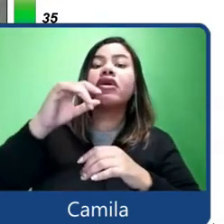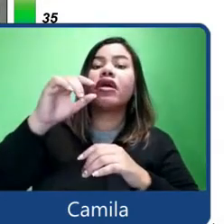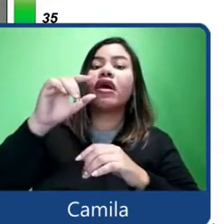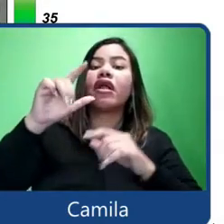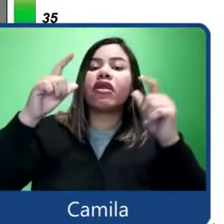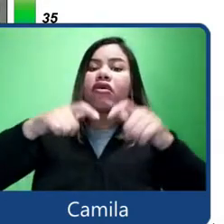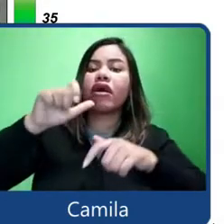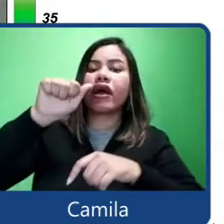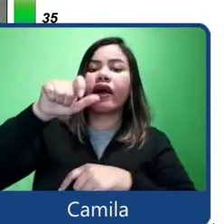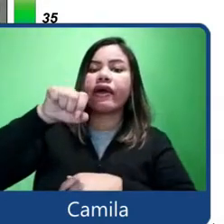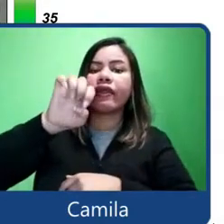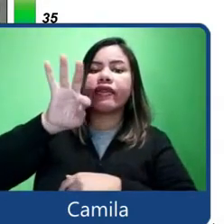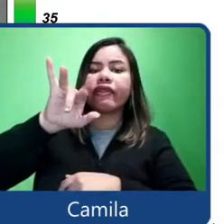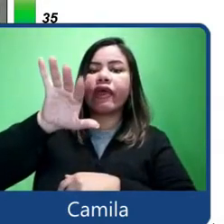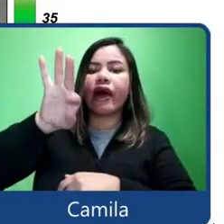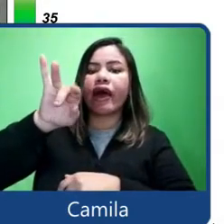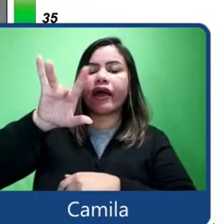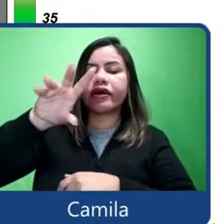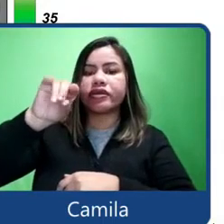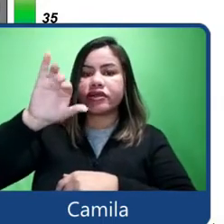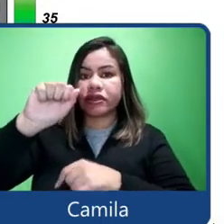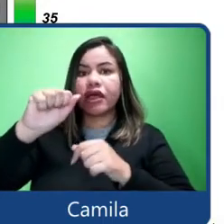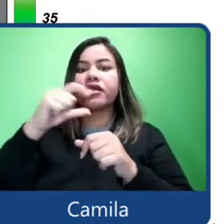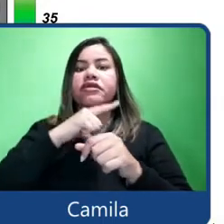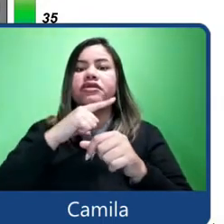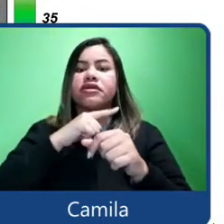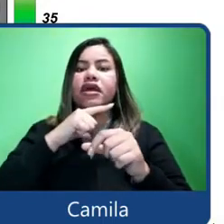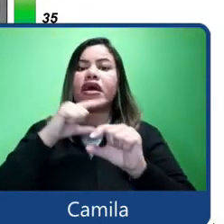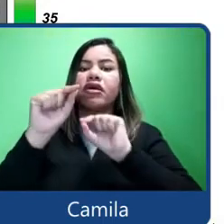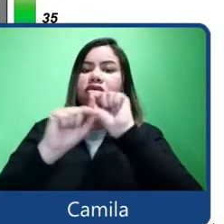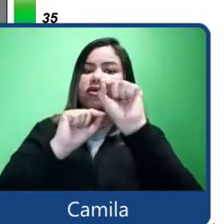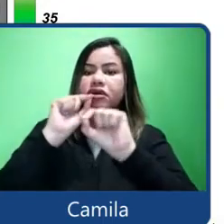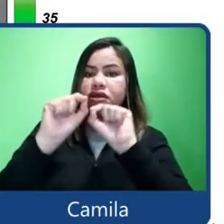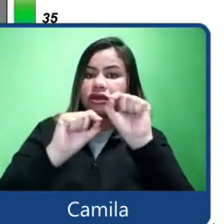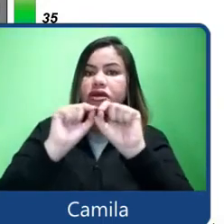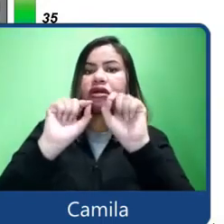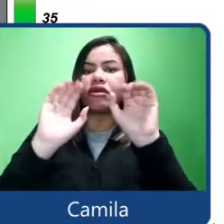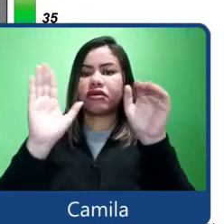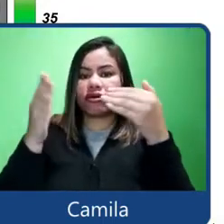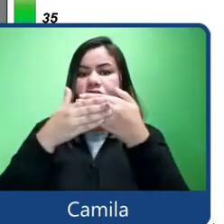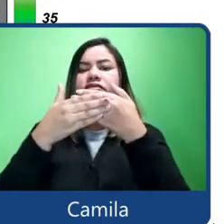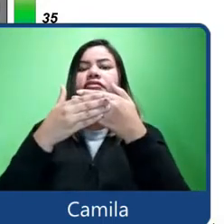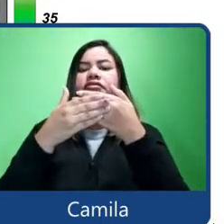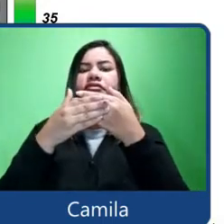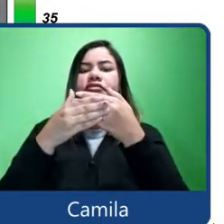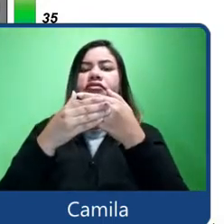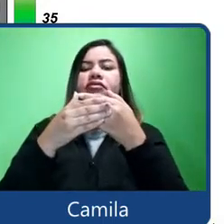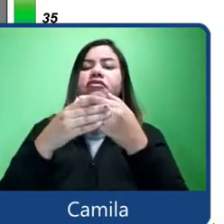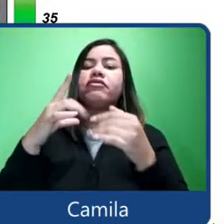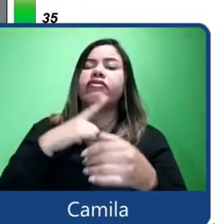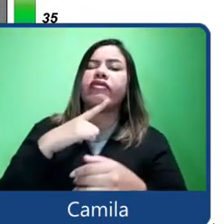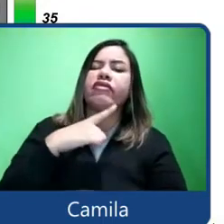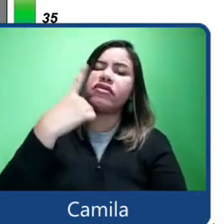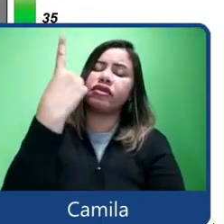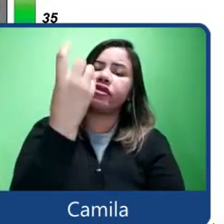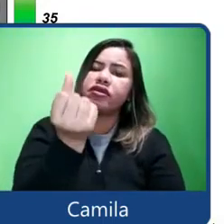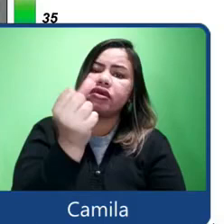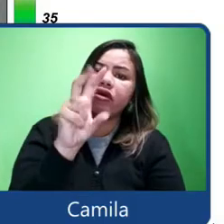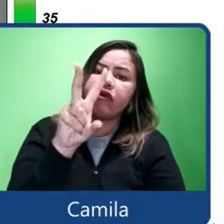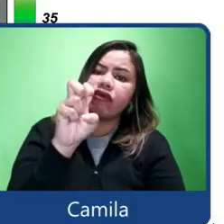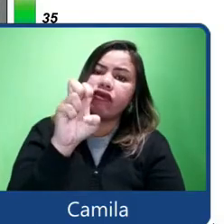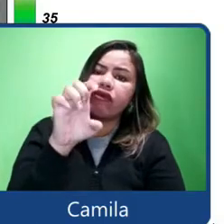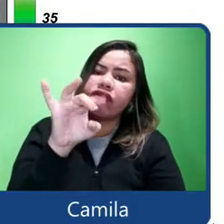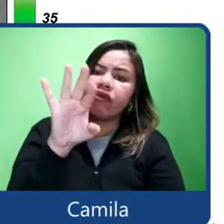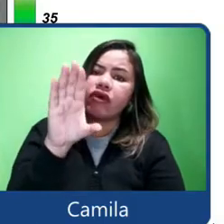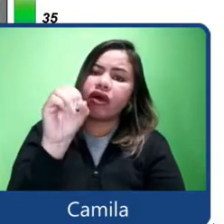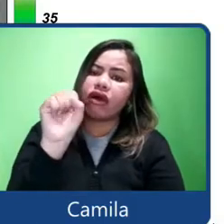Essa circulação transporta 16 sverdrups de água, uma quantidade muito grande. Um sverdrup é 10 a